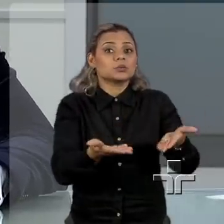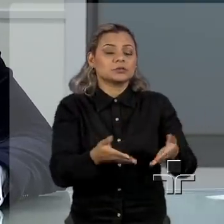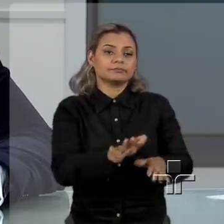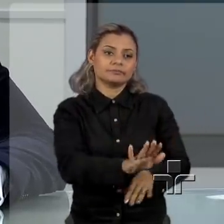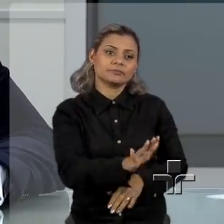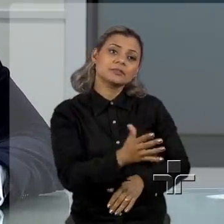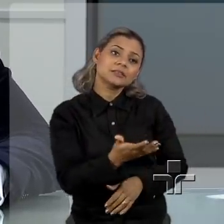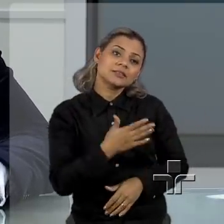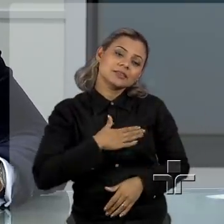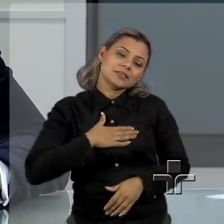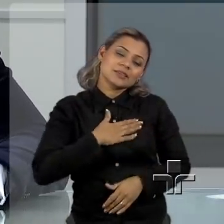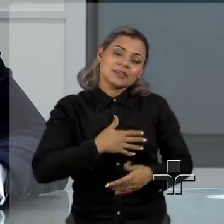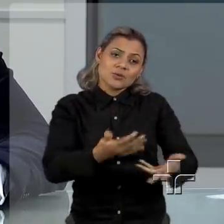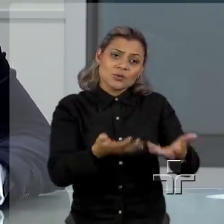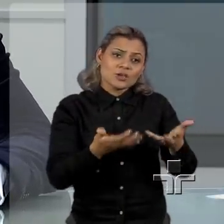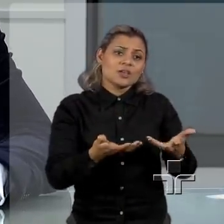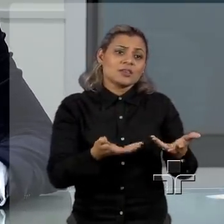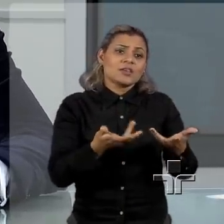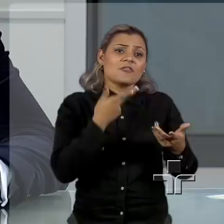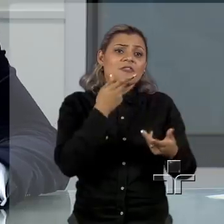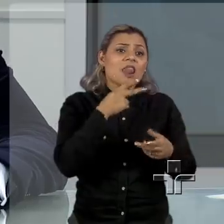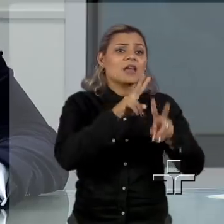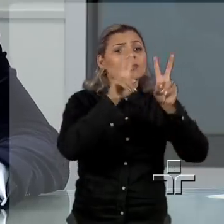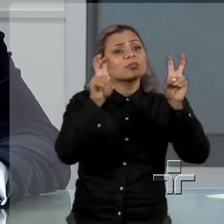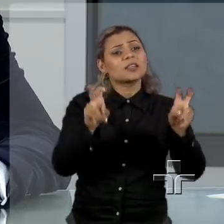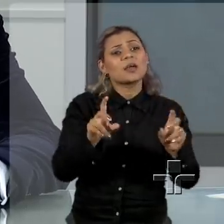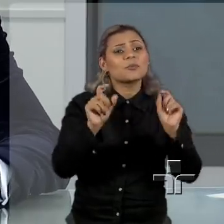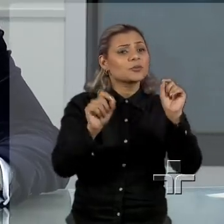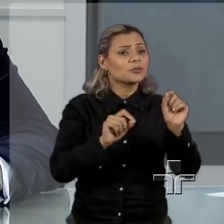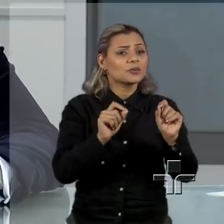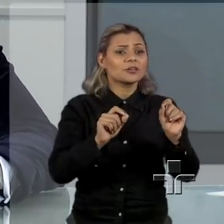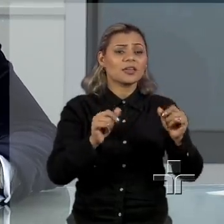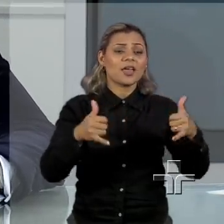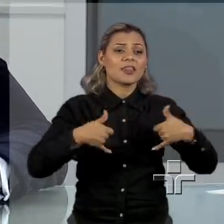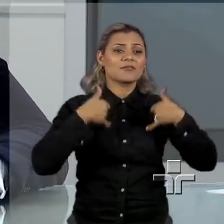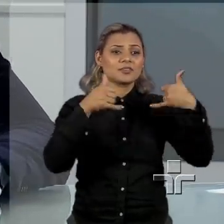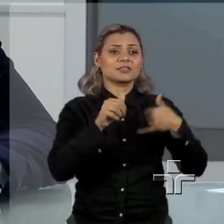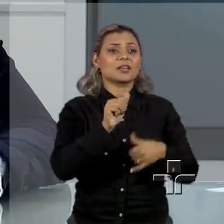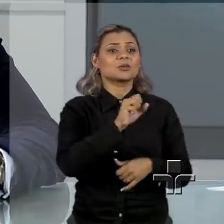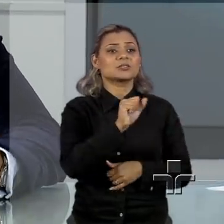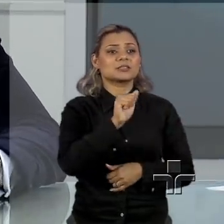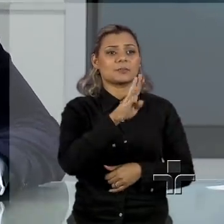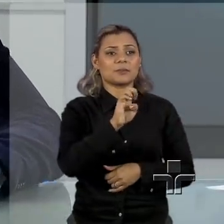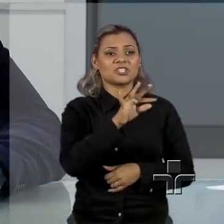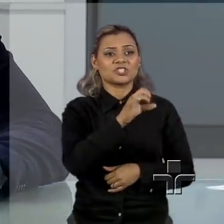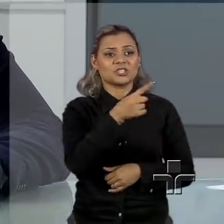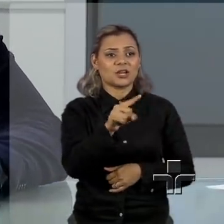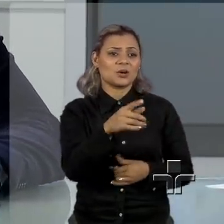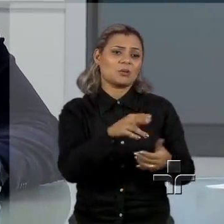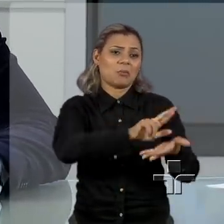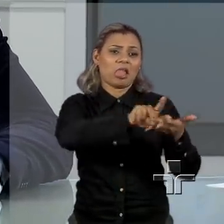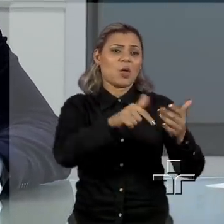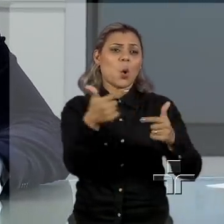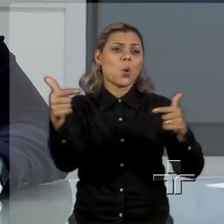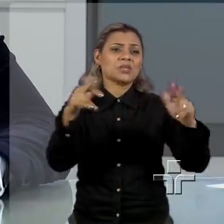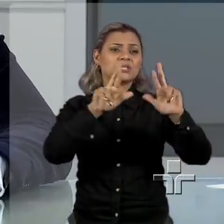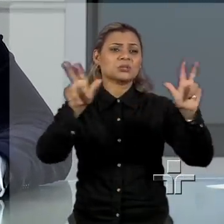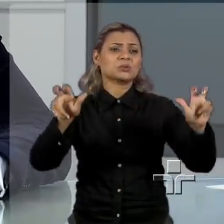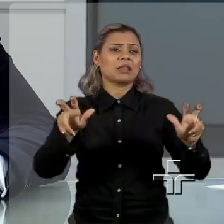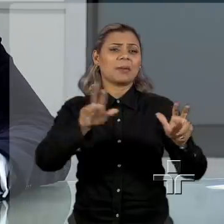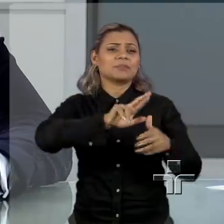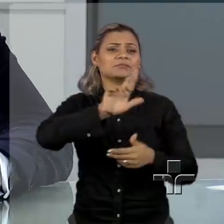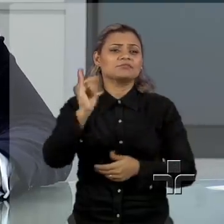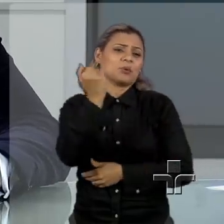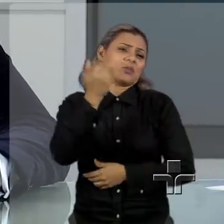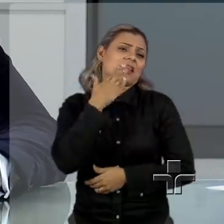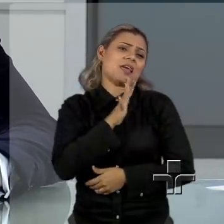Joyce Pondé, hoje estar falando do início do outono, do aniversário de Johann Sebastian Bach, mas o mundo manda que eu fale do nosso problema. Por um